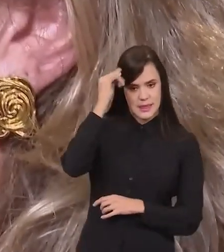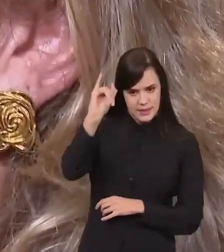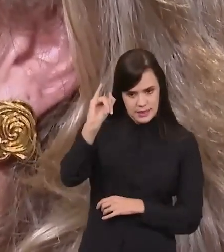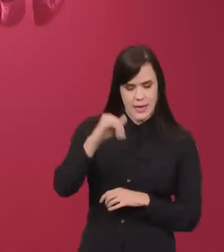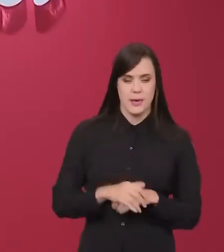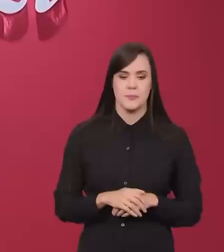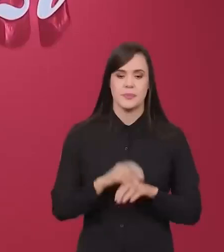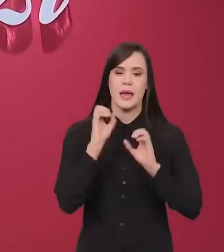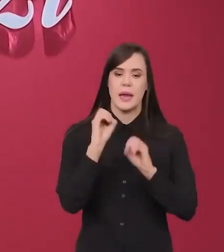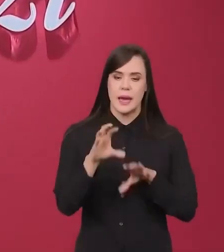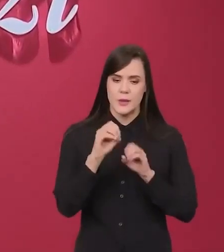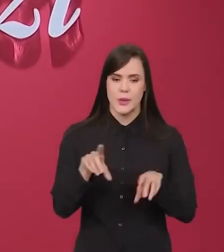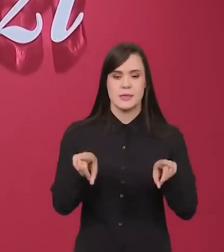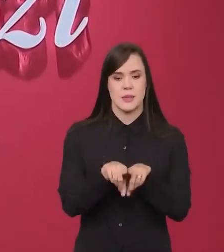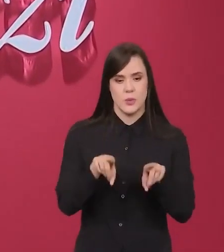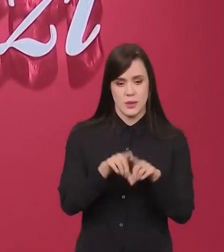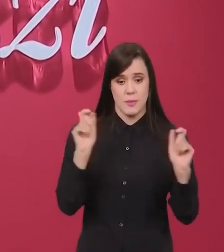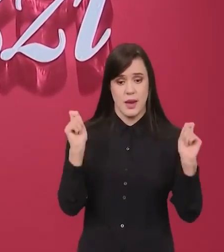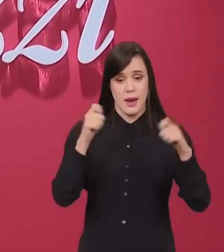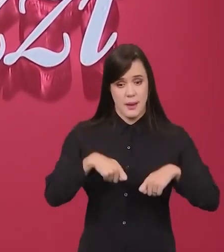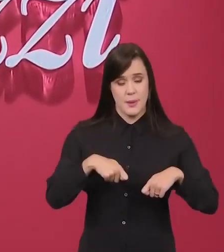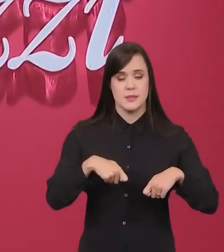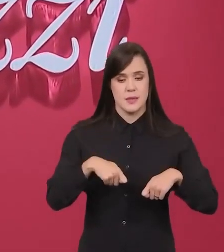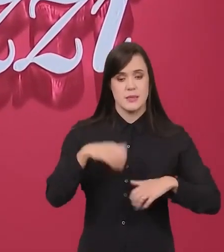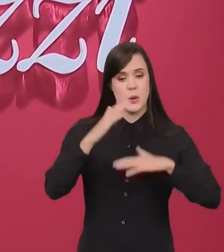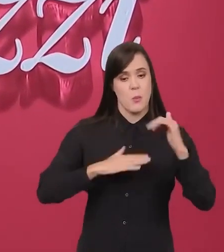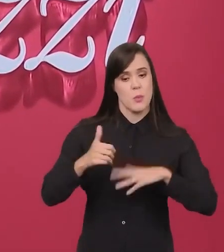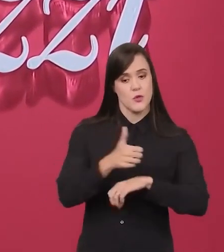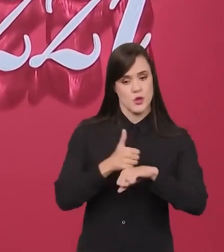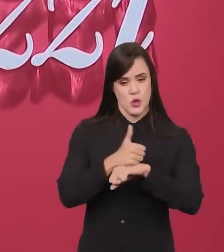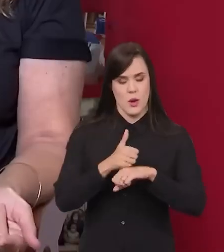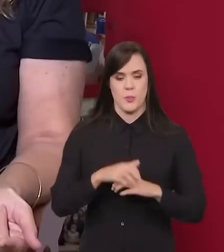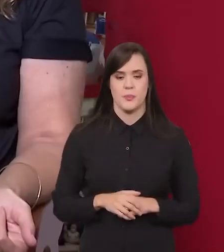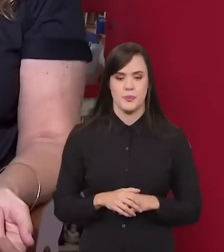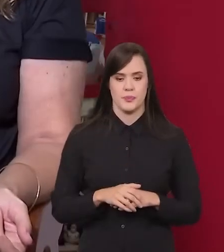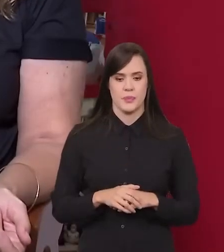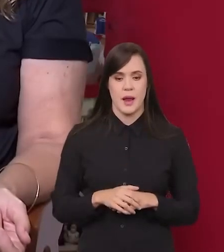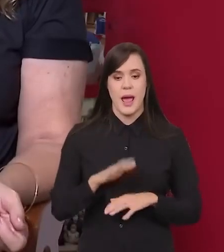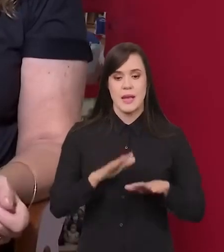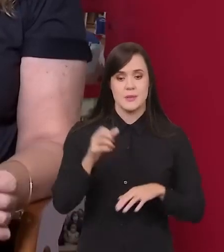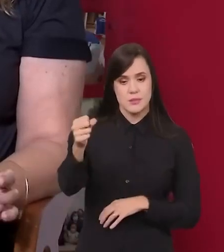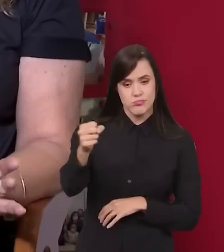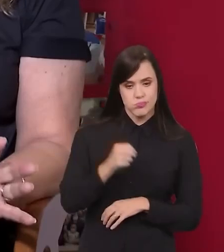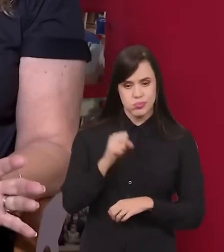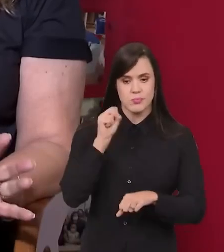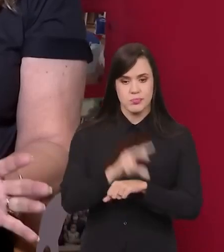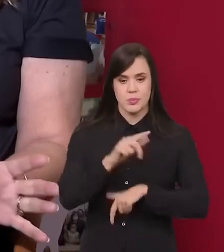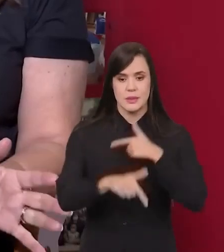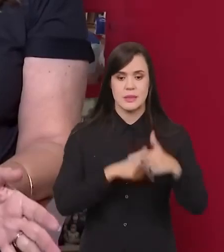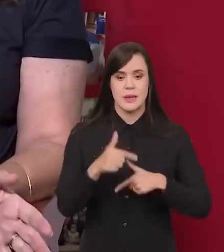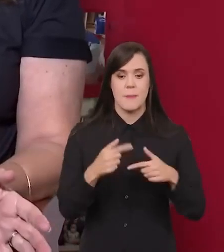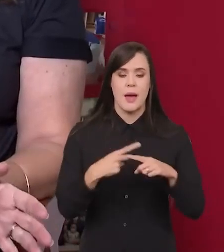da educação e da capacitação profissional. Às vezes eles são inseridos no mercado, mas são colocados